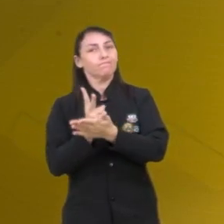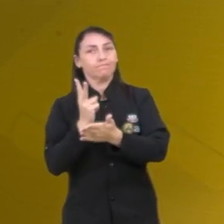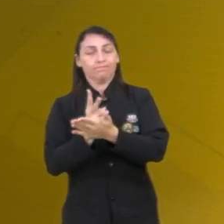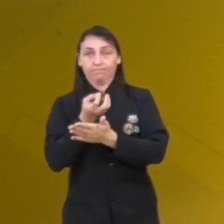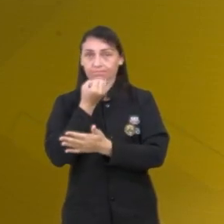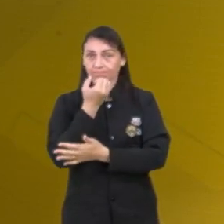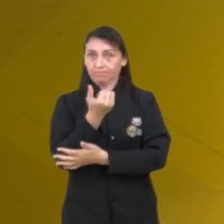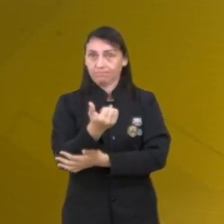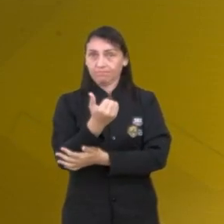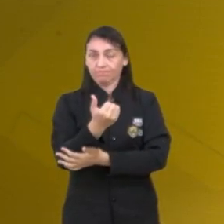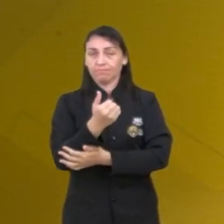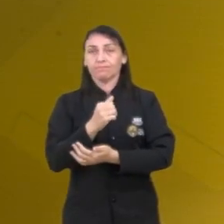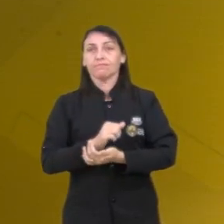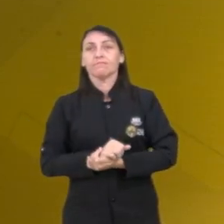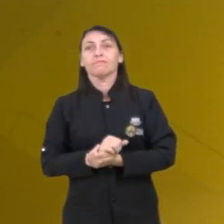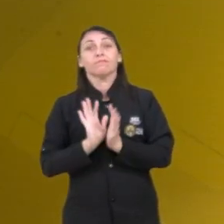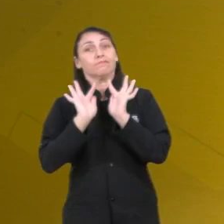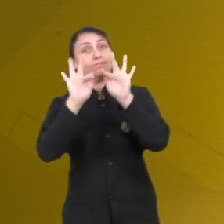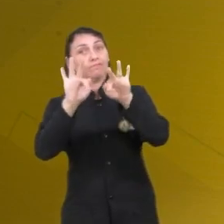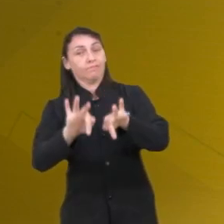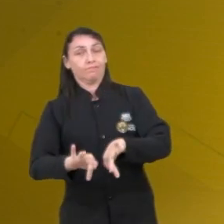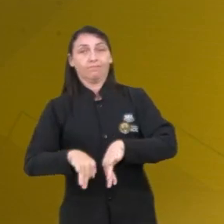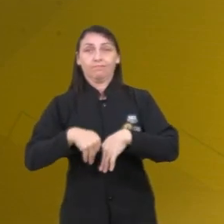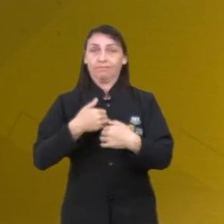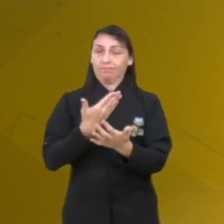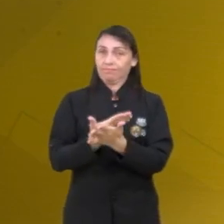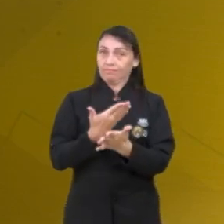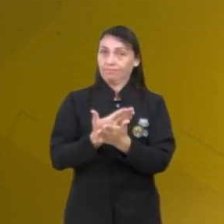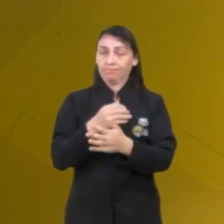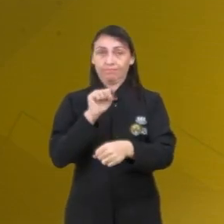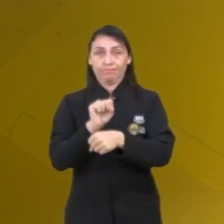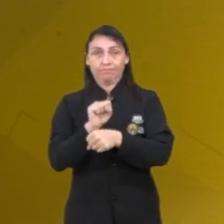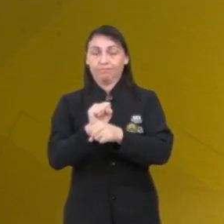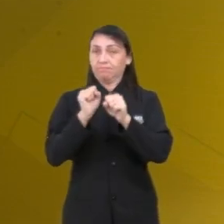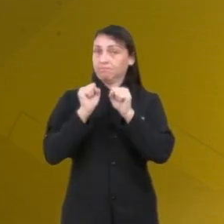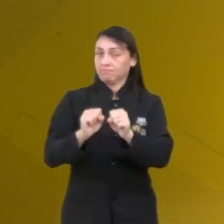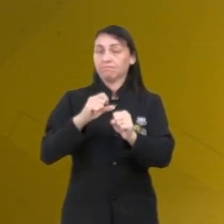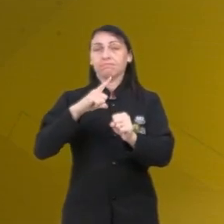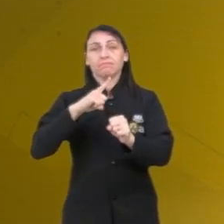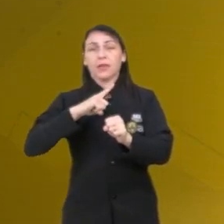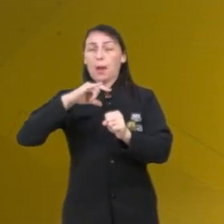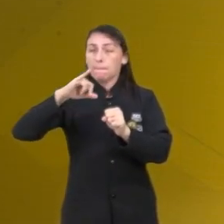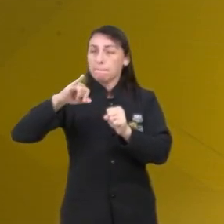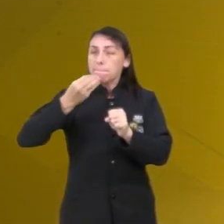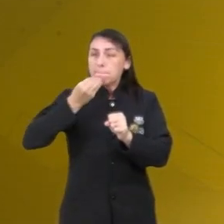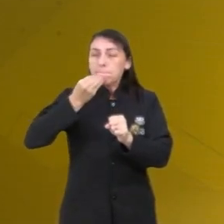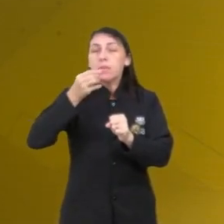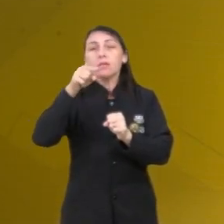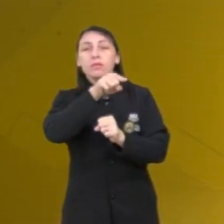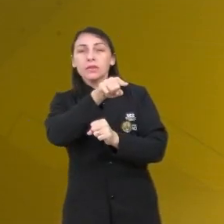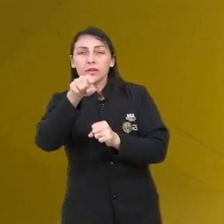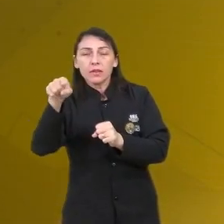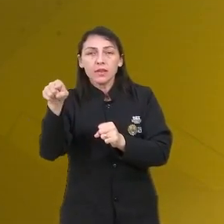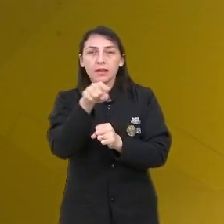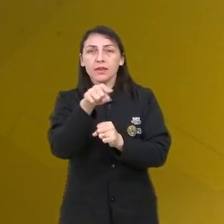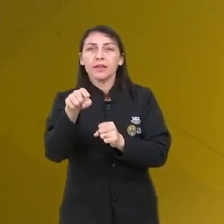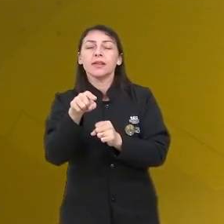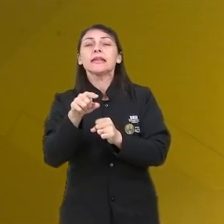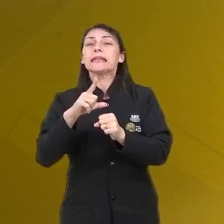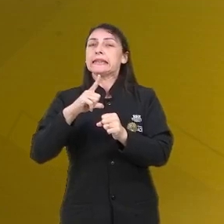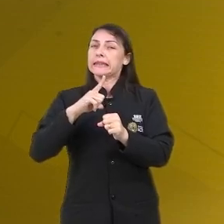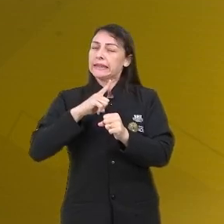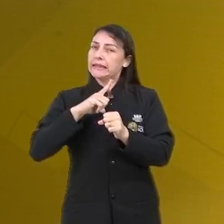Tudo bem? Bom, chegamos ao fim da nossa aula. Espero que ela possa ter sido proveitosa para todos vocês, que ela